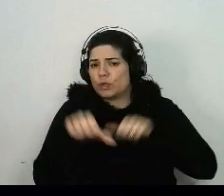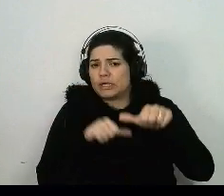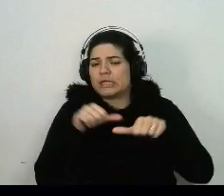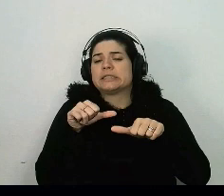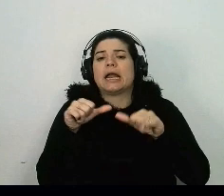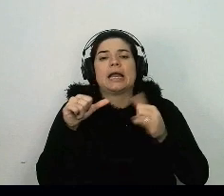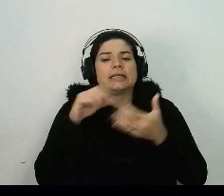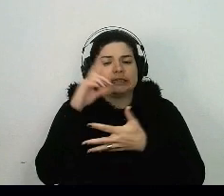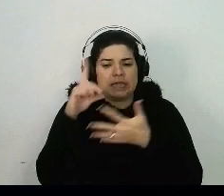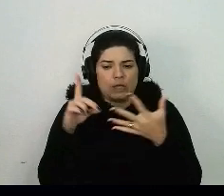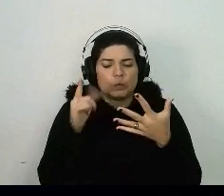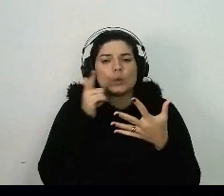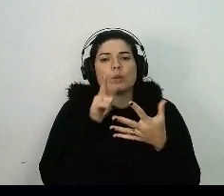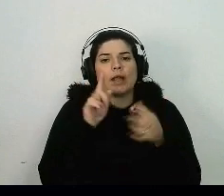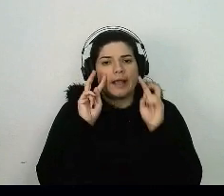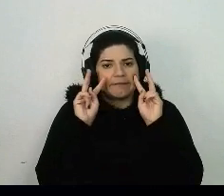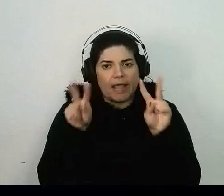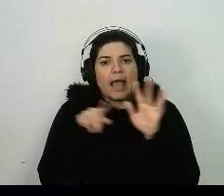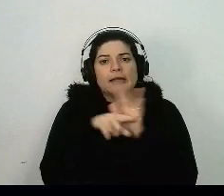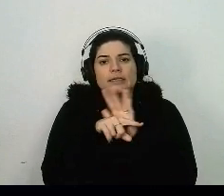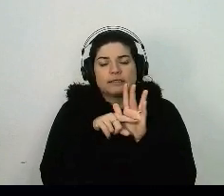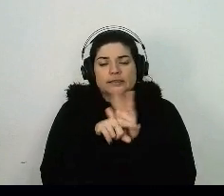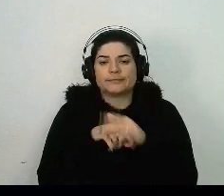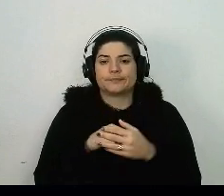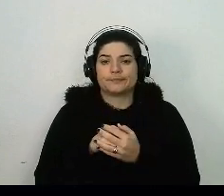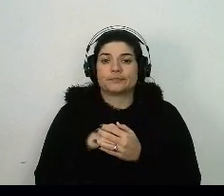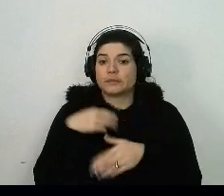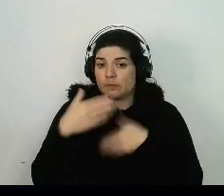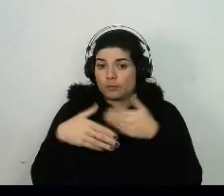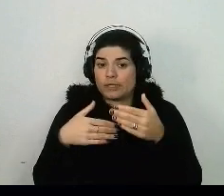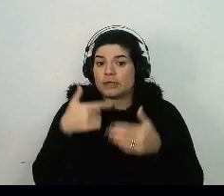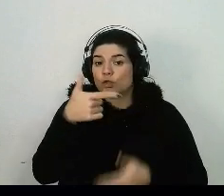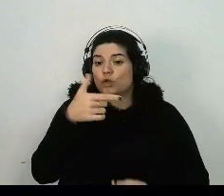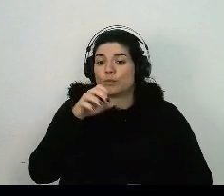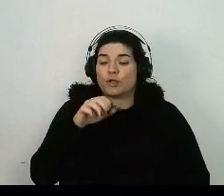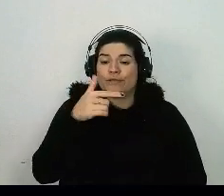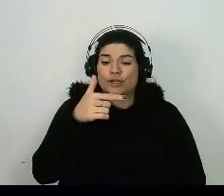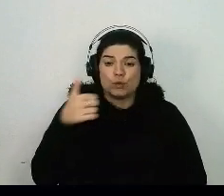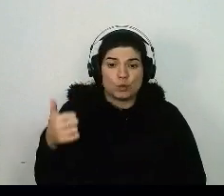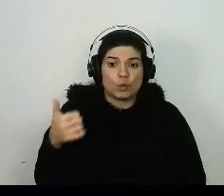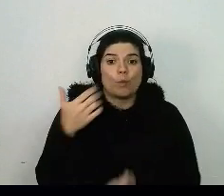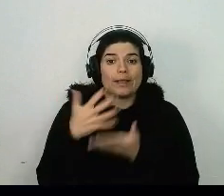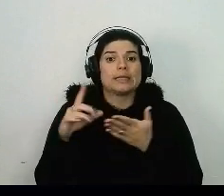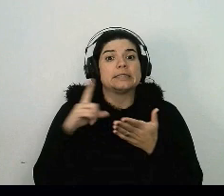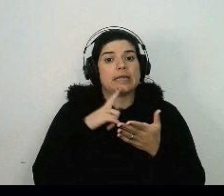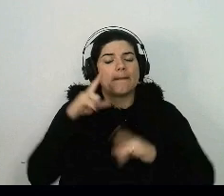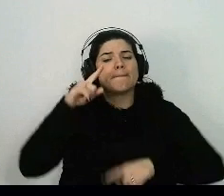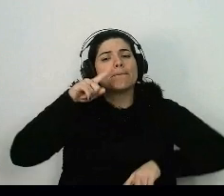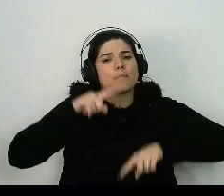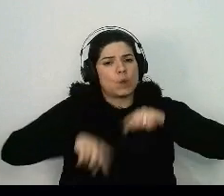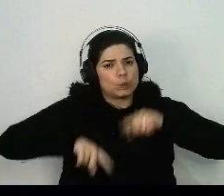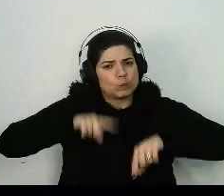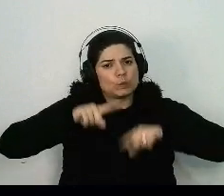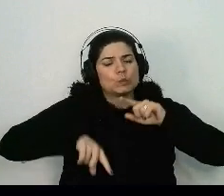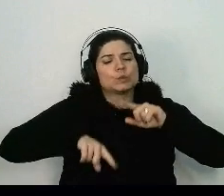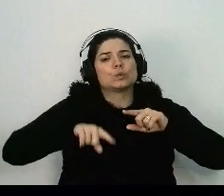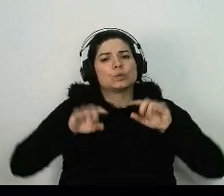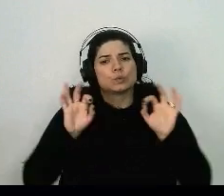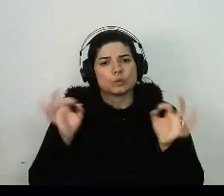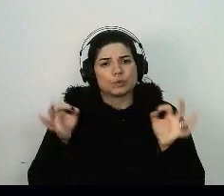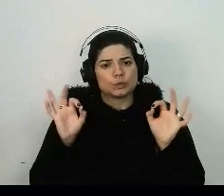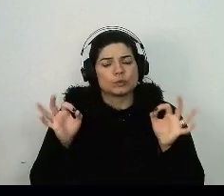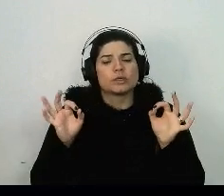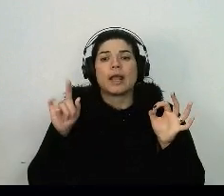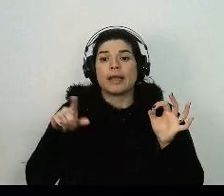dados. Né? Já em 2021, nós começamos a ter grandes produtos, né? Grandes produtos que